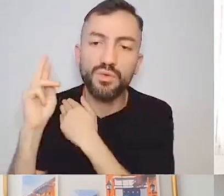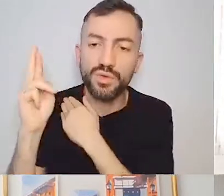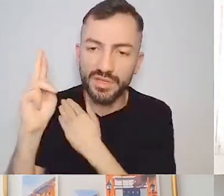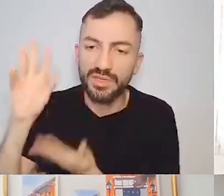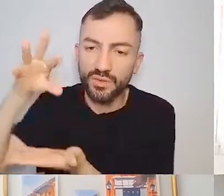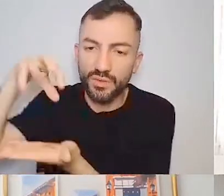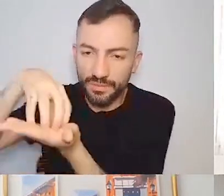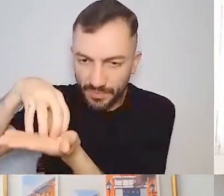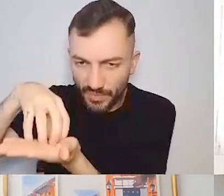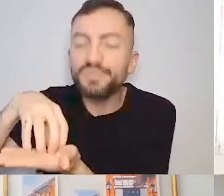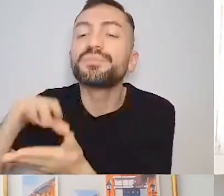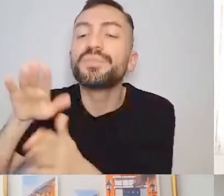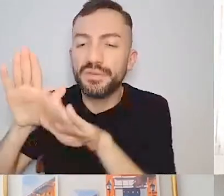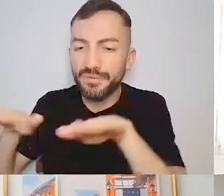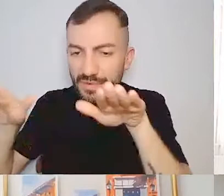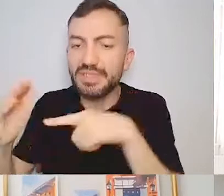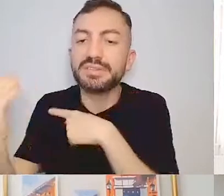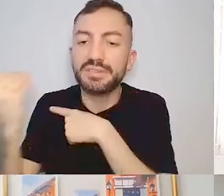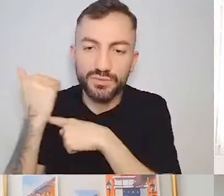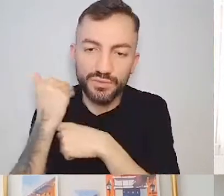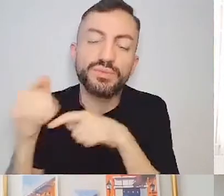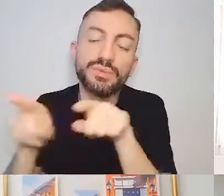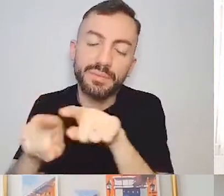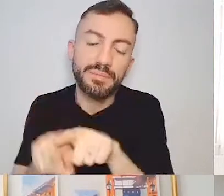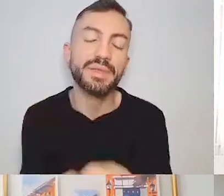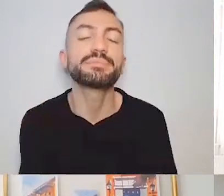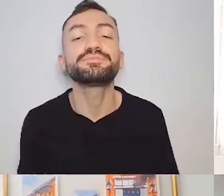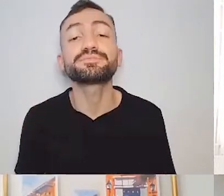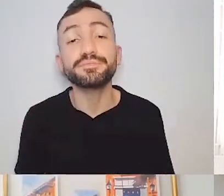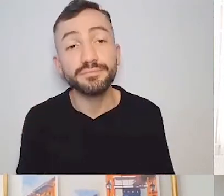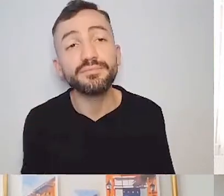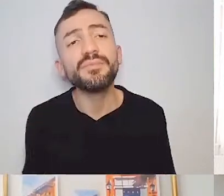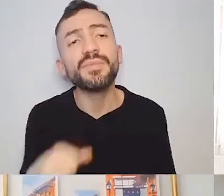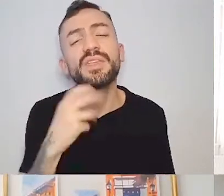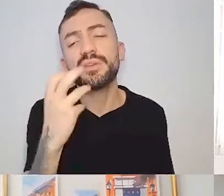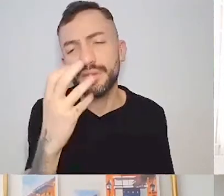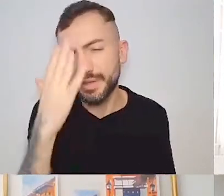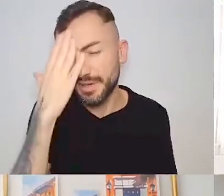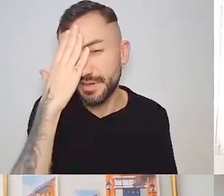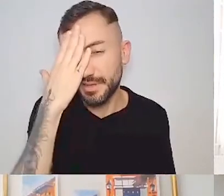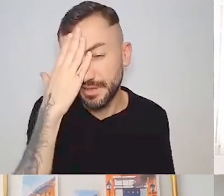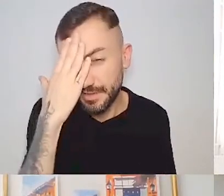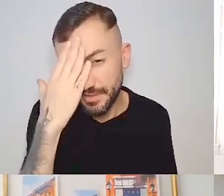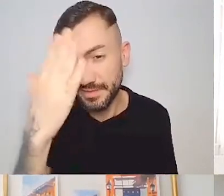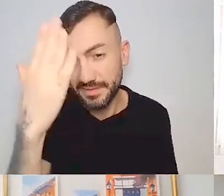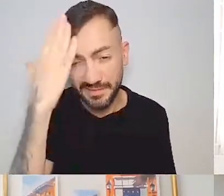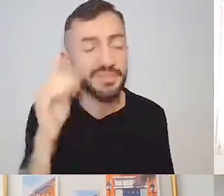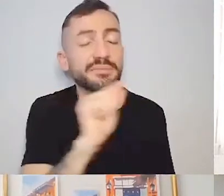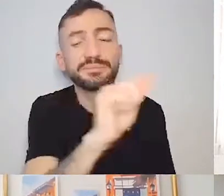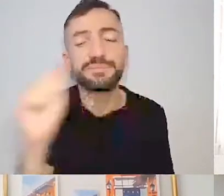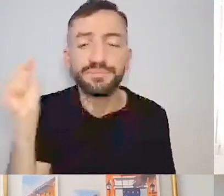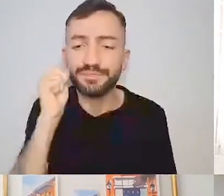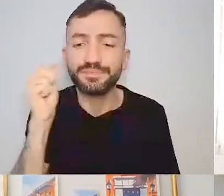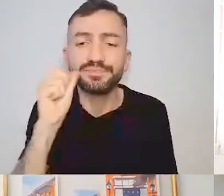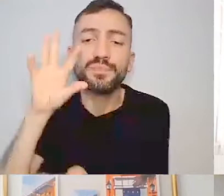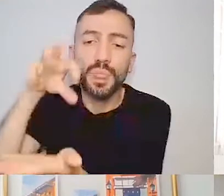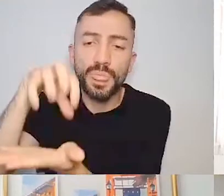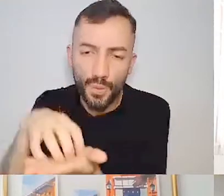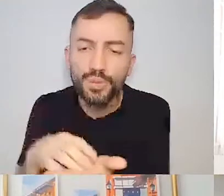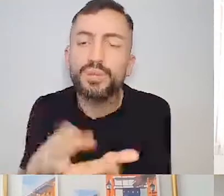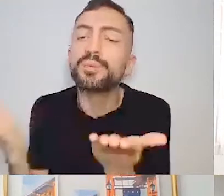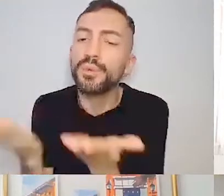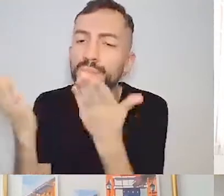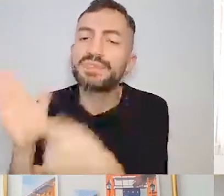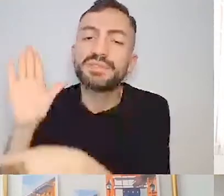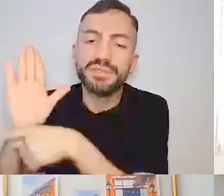também. E também, ao final, deixo um especial agradecimento às agentes do Núcleo de Promoção e Defesa dos Direitos das